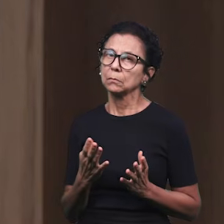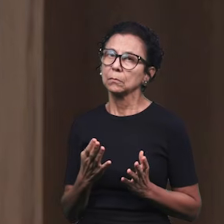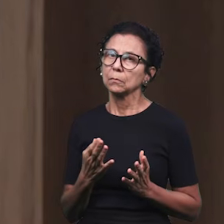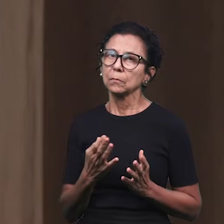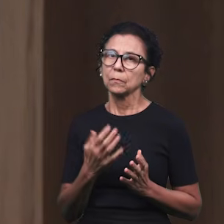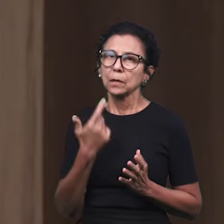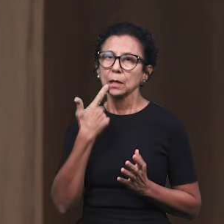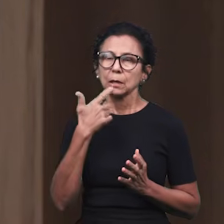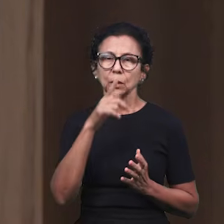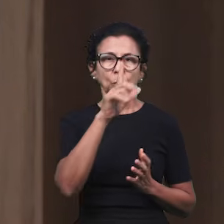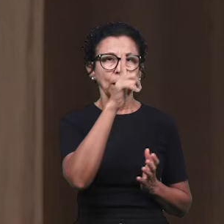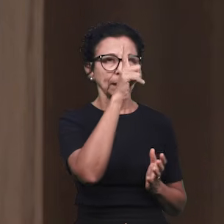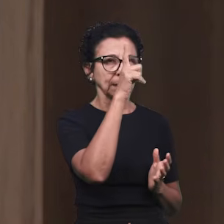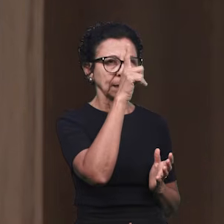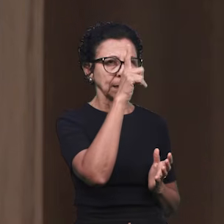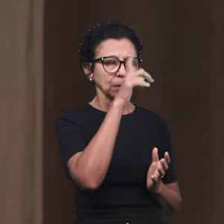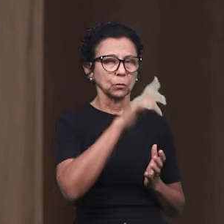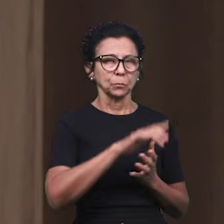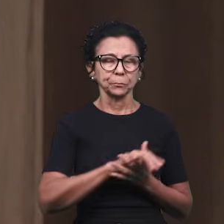por exemplo,